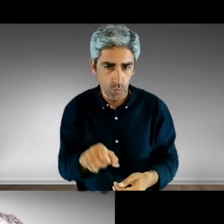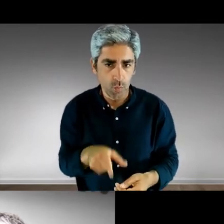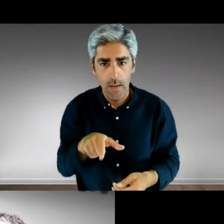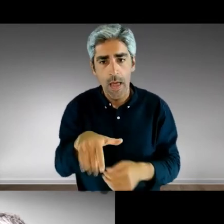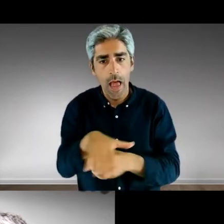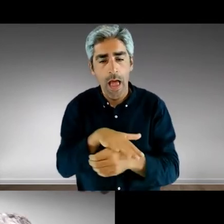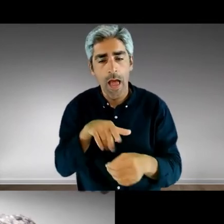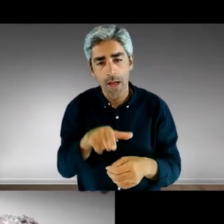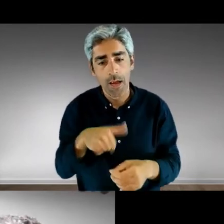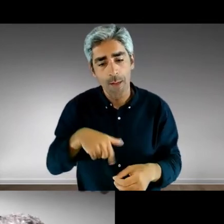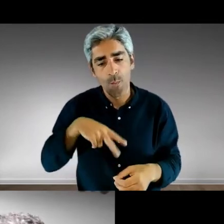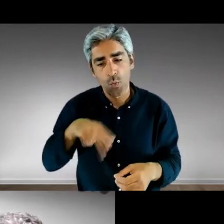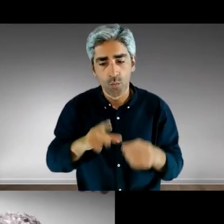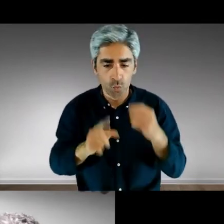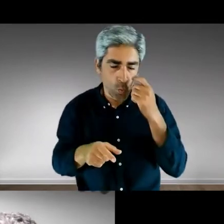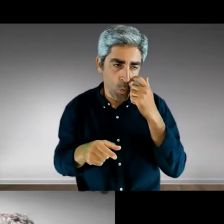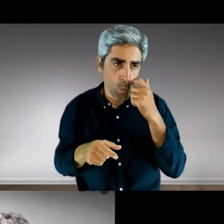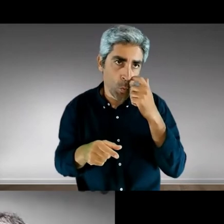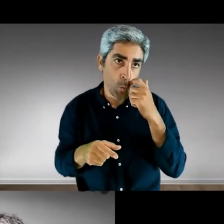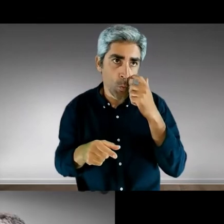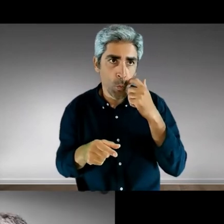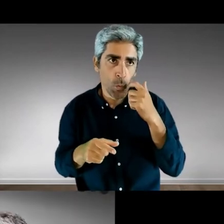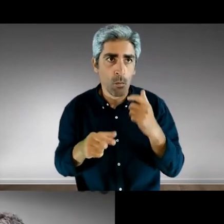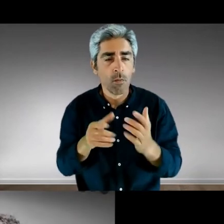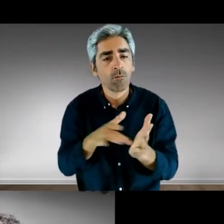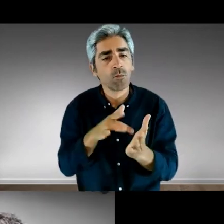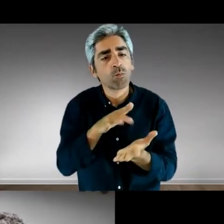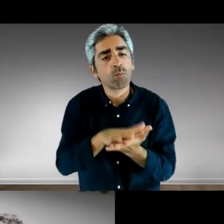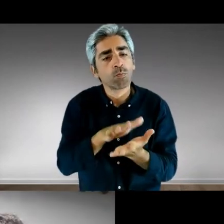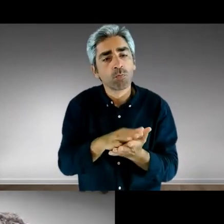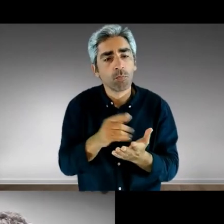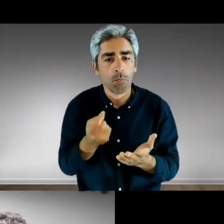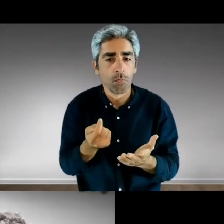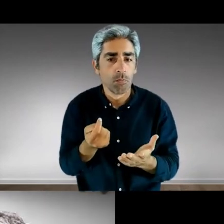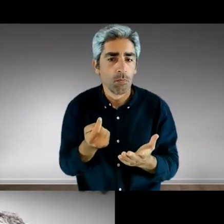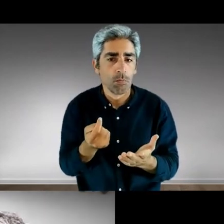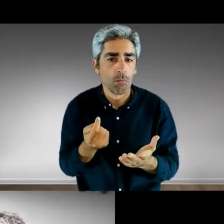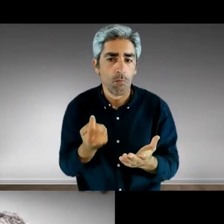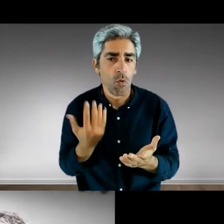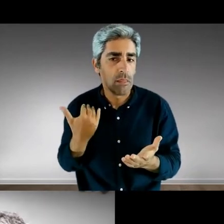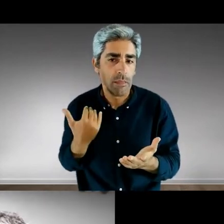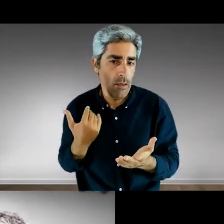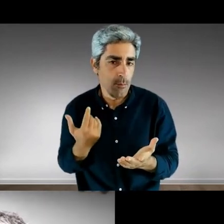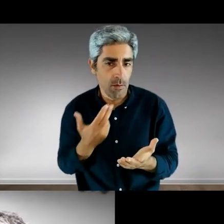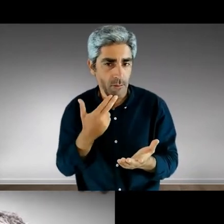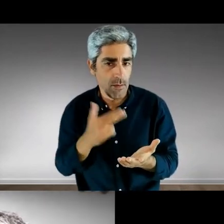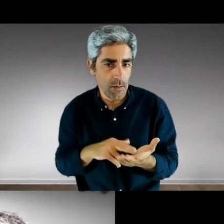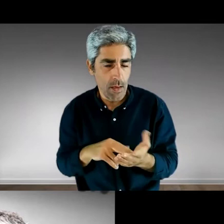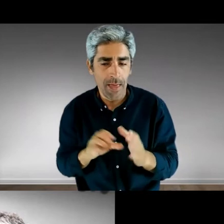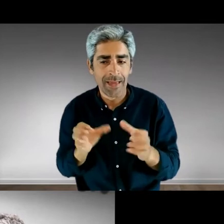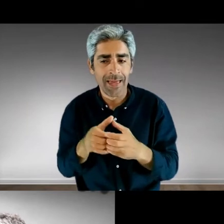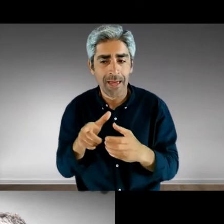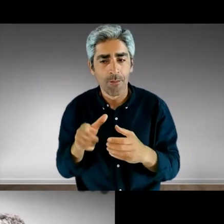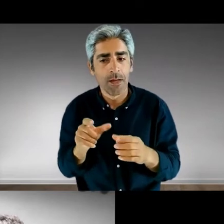área que em Portugal começou a ter literatura publicada recentemente, é verdade, as equipas de elevado